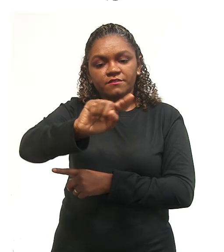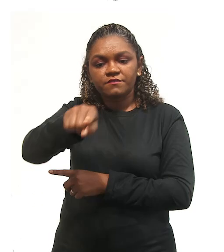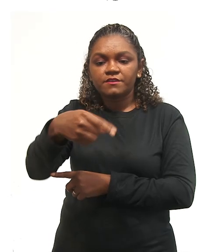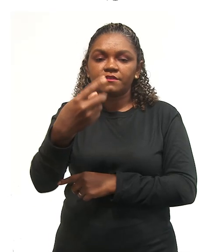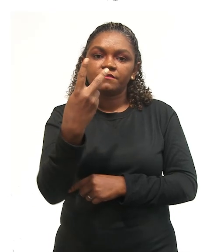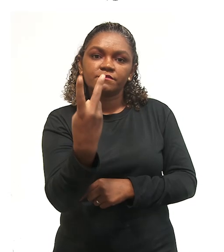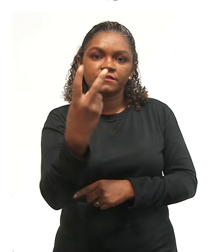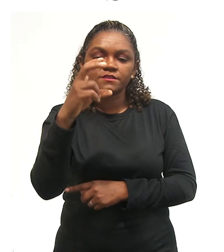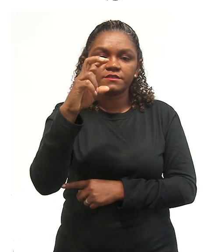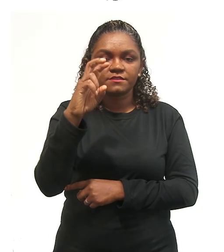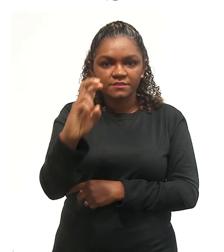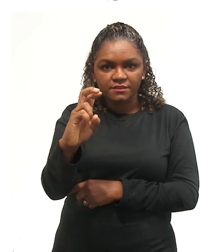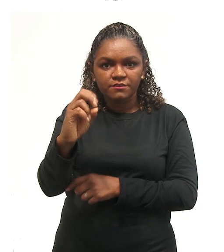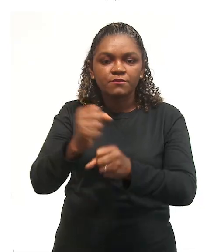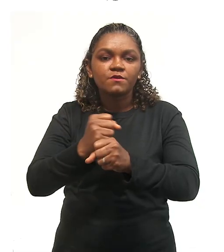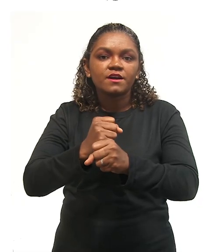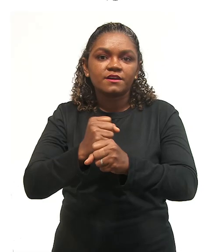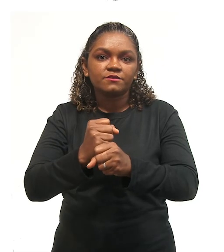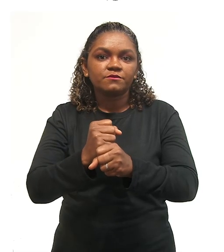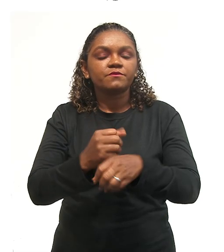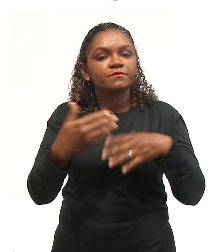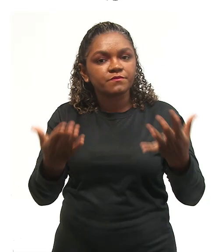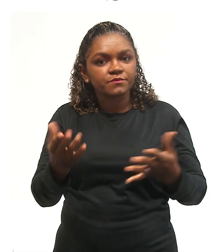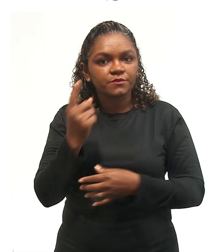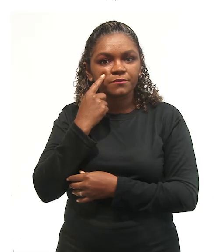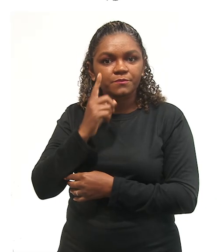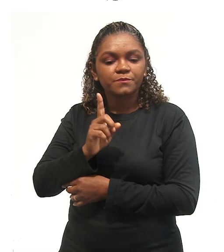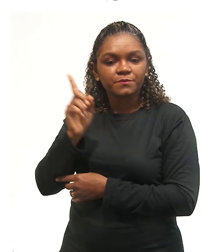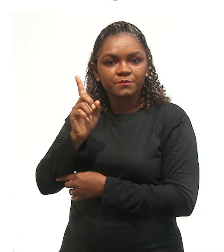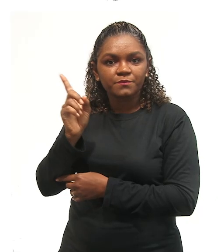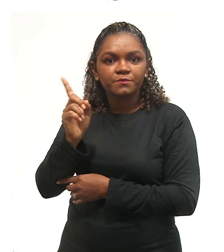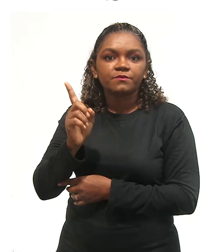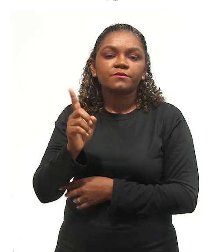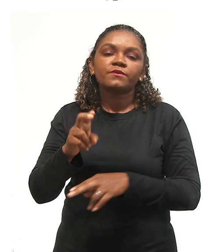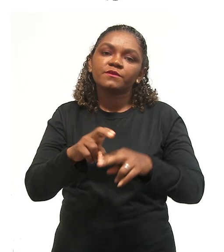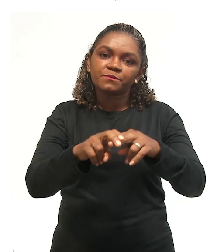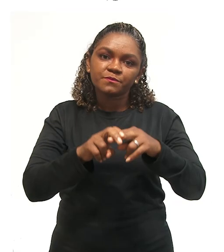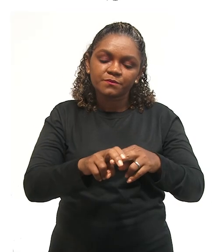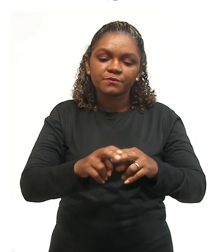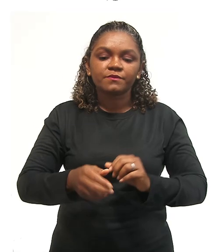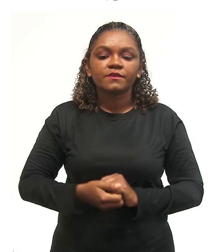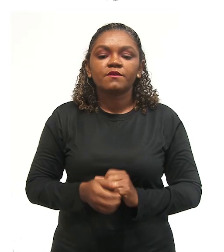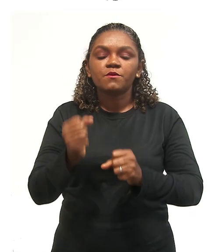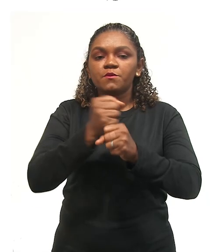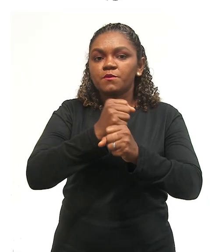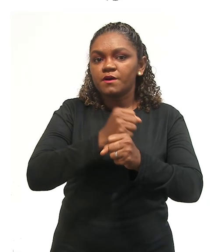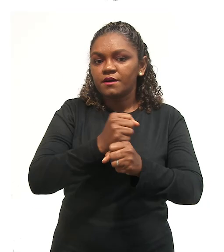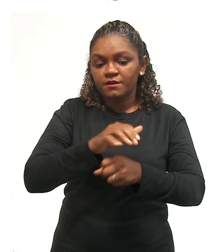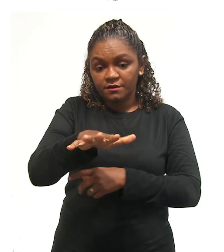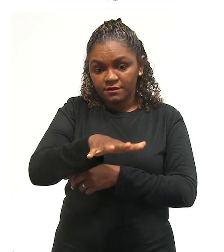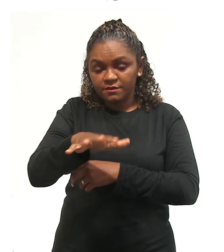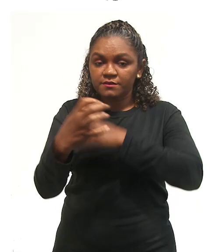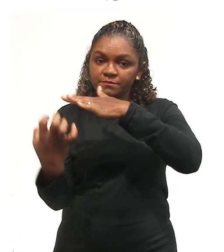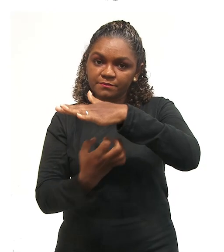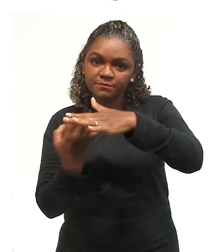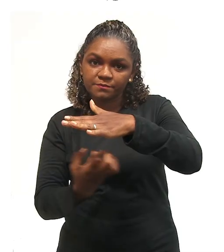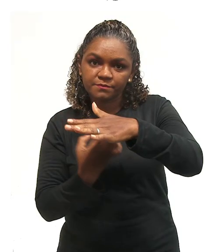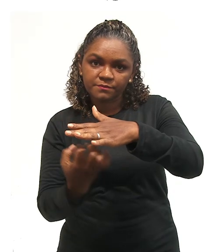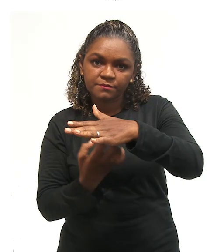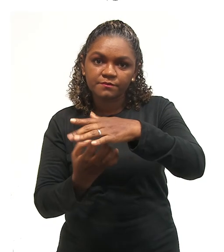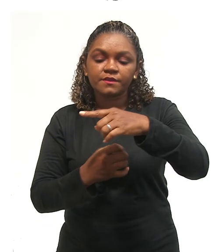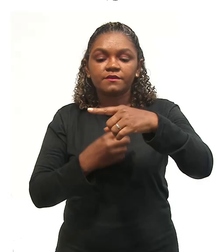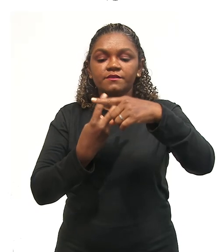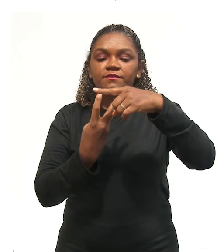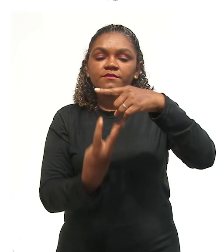0,25 ao ano. Então, vamos frisar novamente. Ano